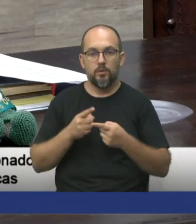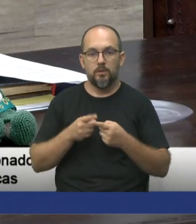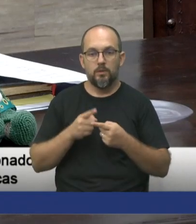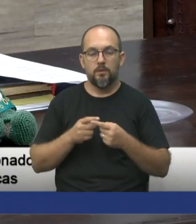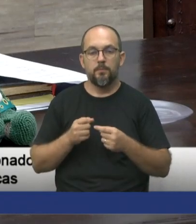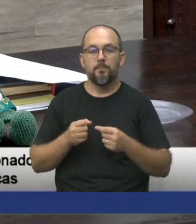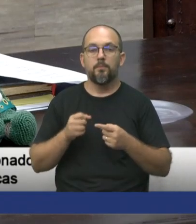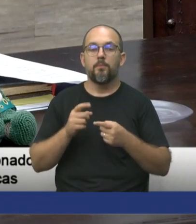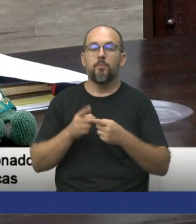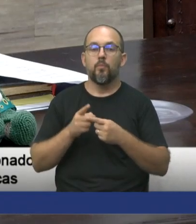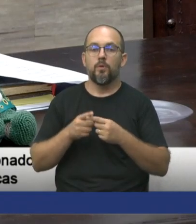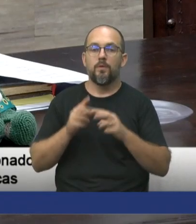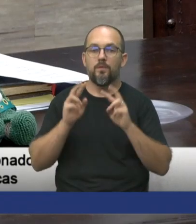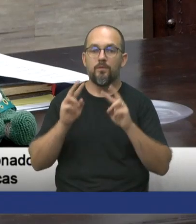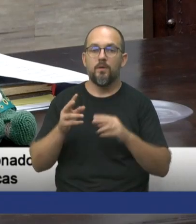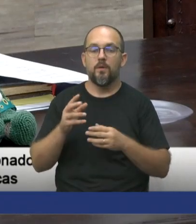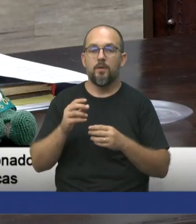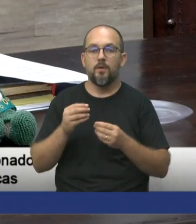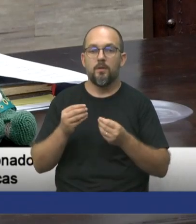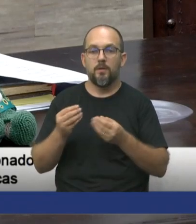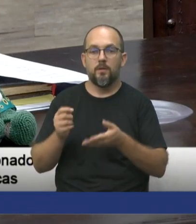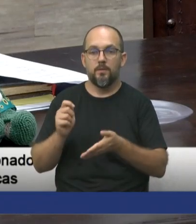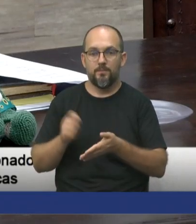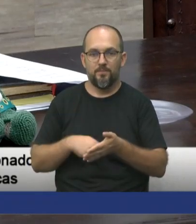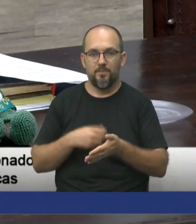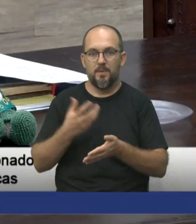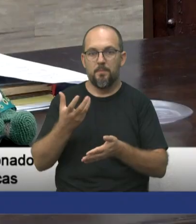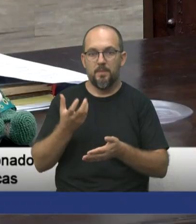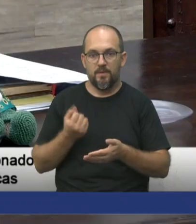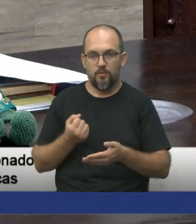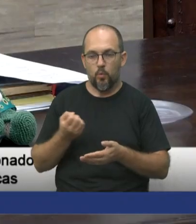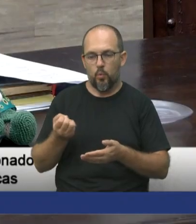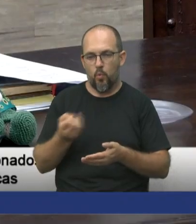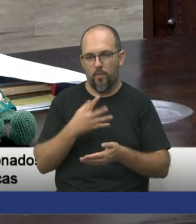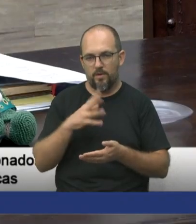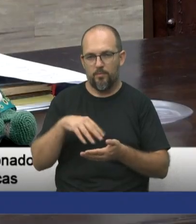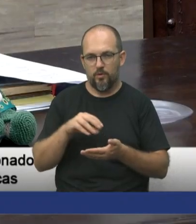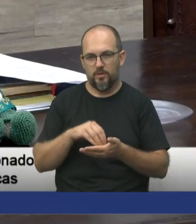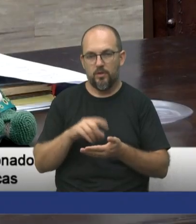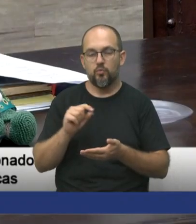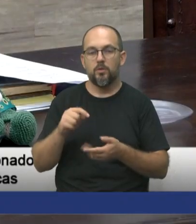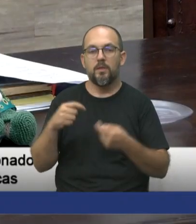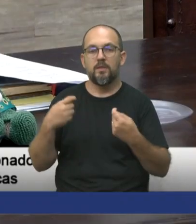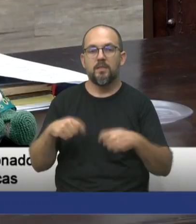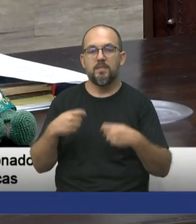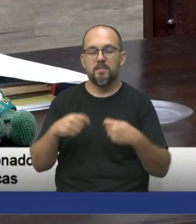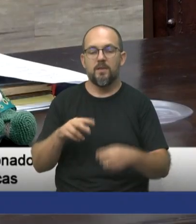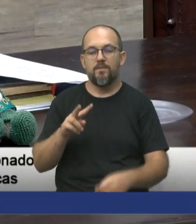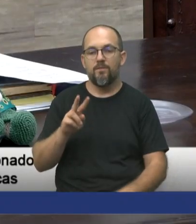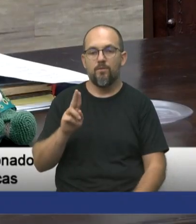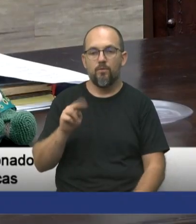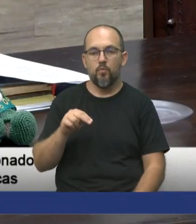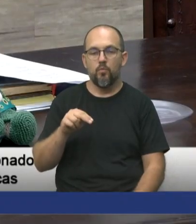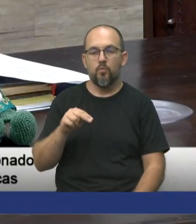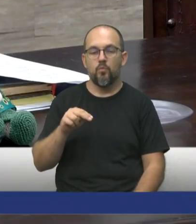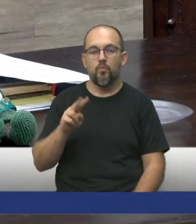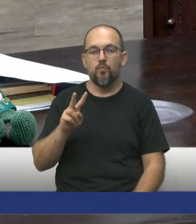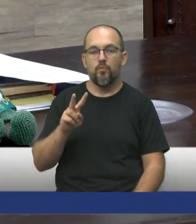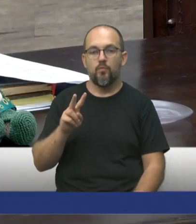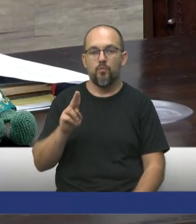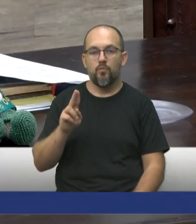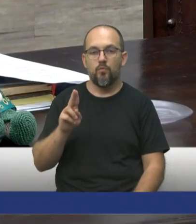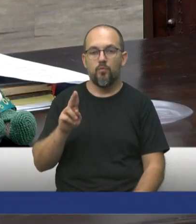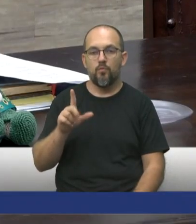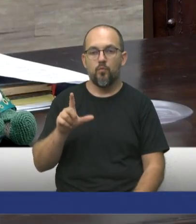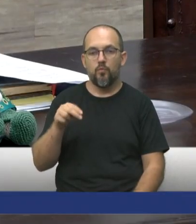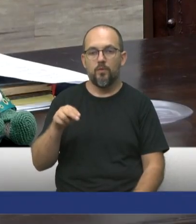olha para a concessão do benefício segundo essa nova abordagem, a necessidade, a vulnerabilidade e se desvincula